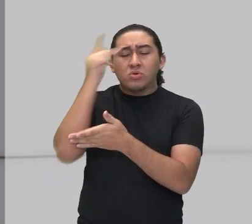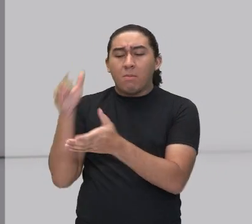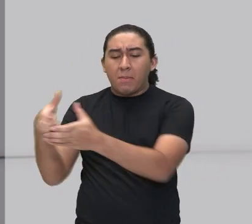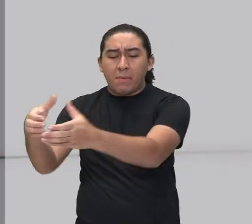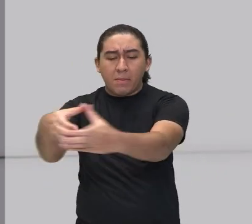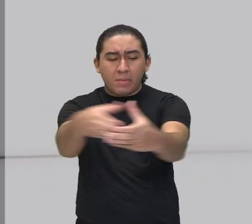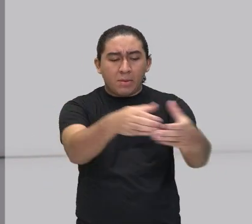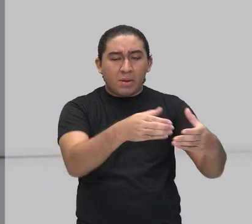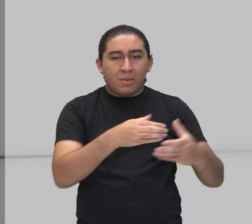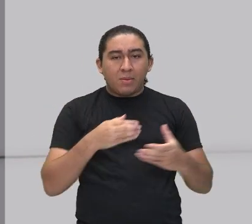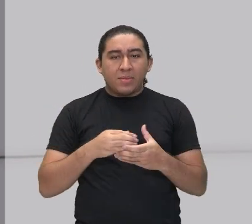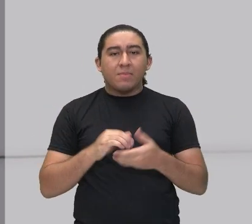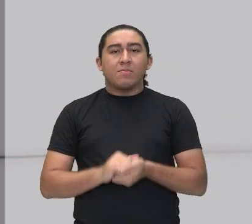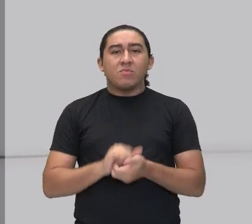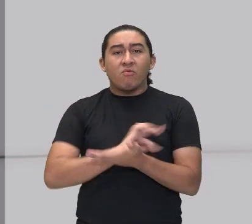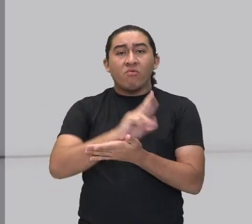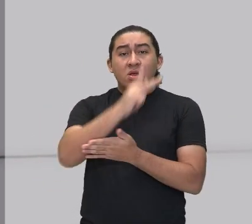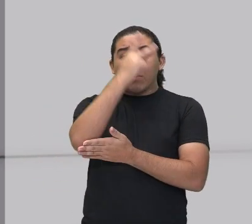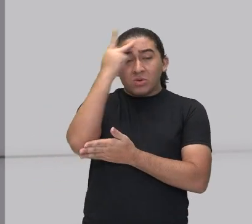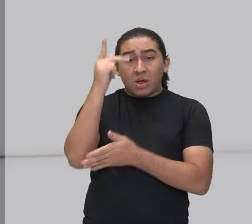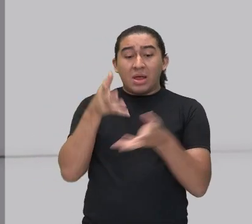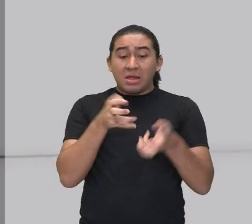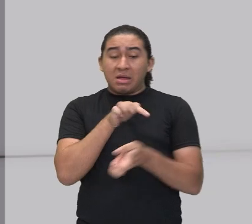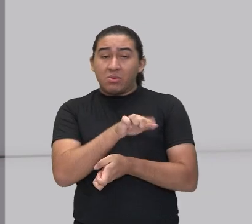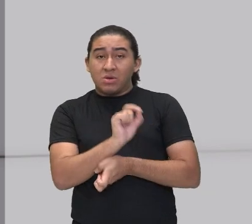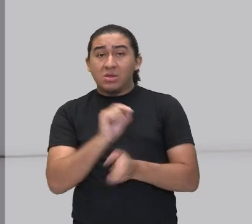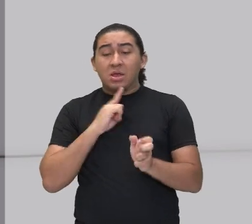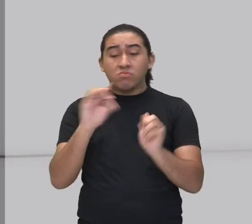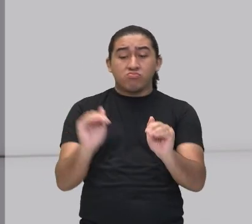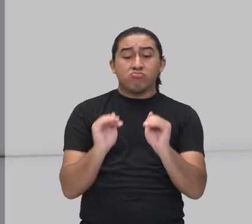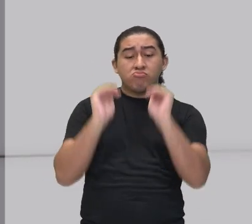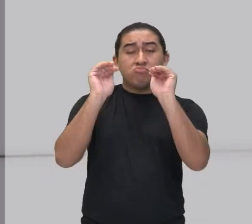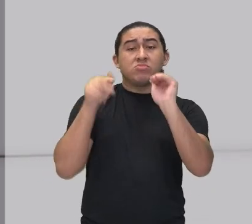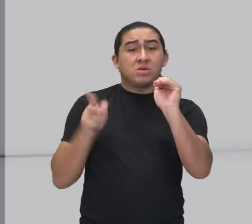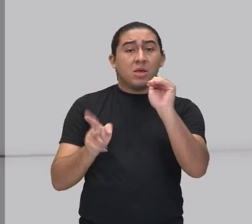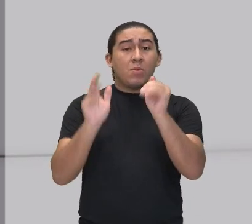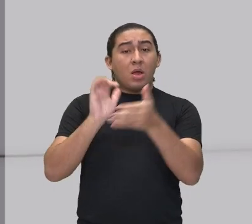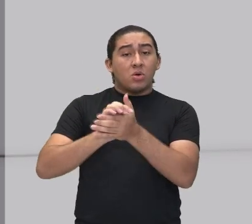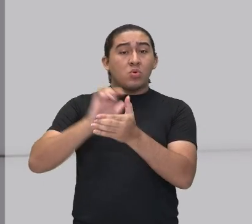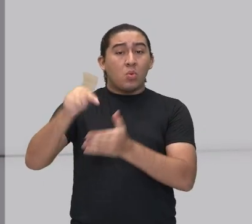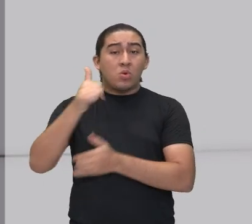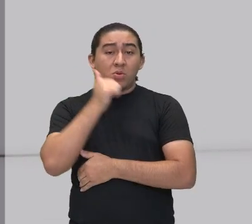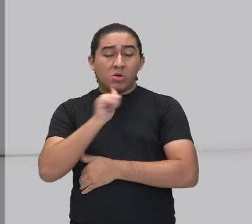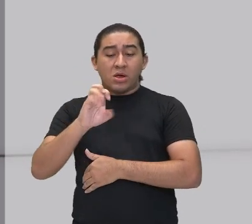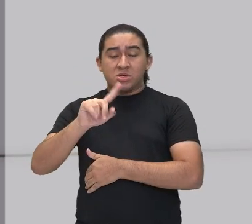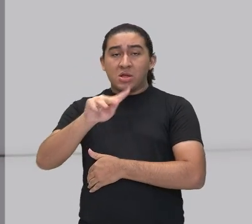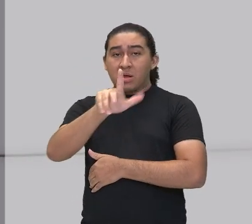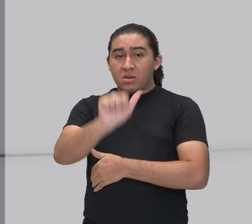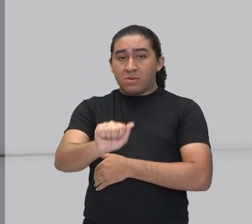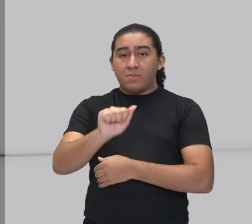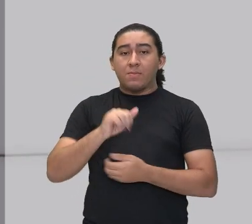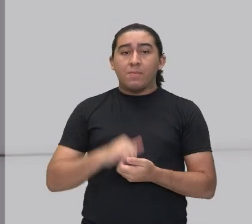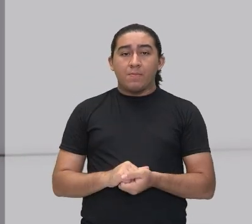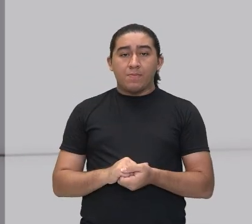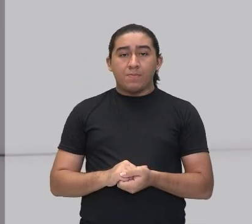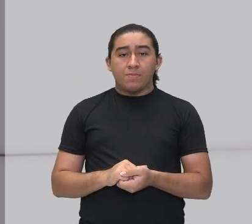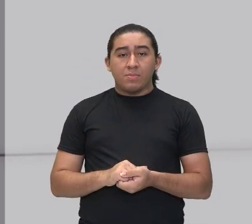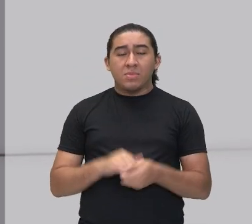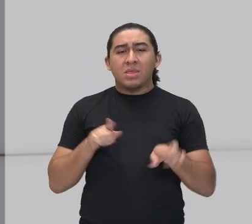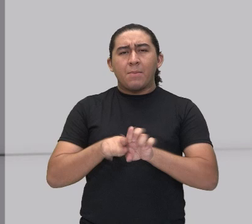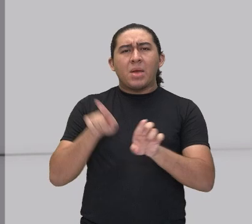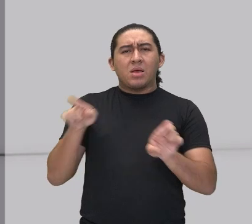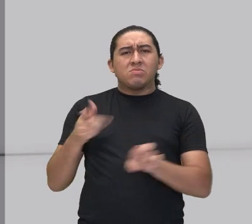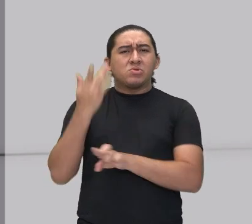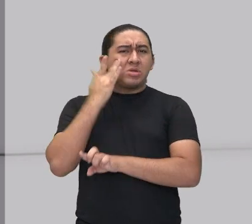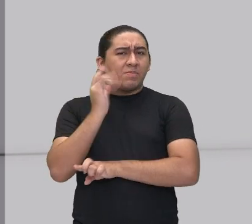O negociante prezava o status acima de tudo. Casou-se com Dona Estela, pelo dote, e não sabia se era